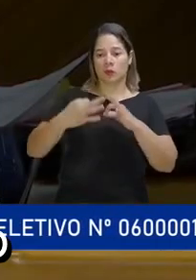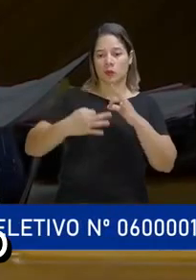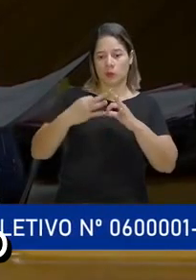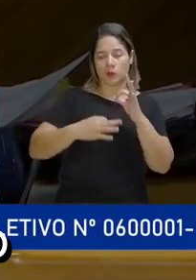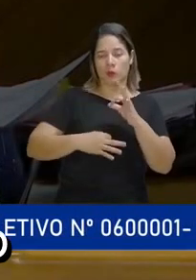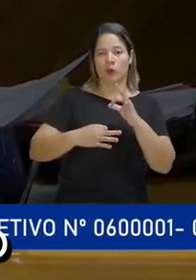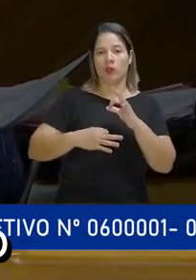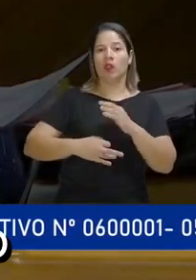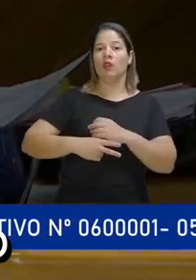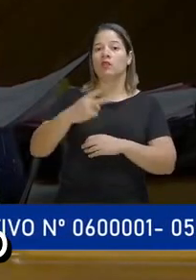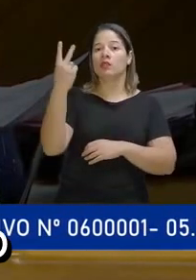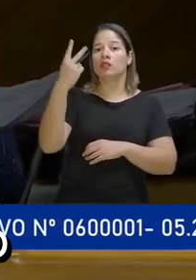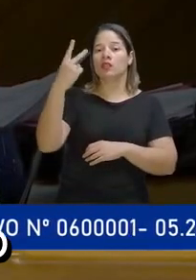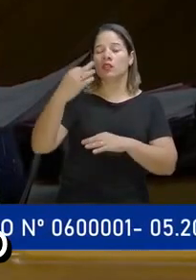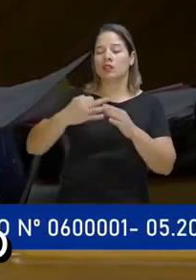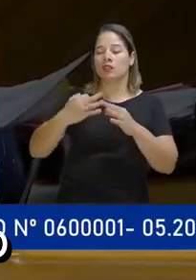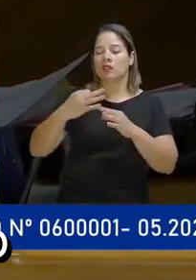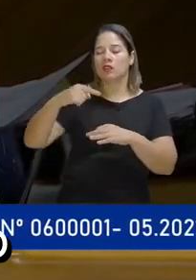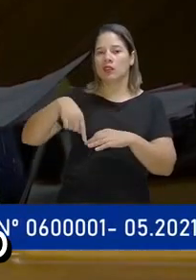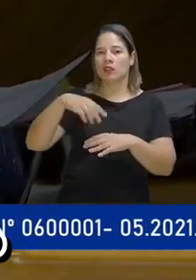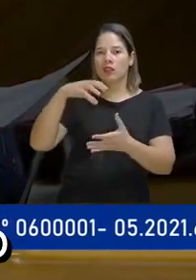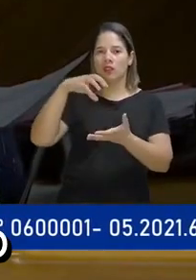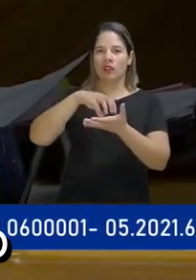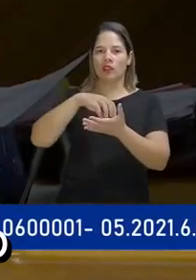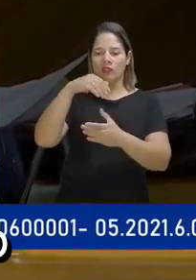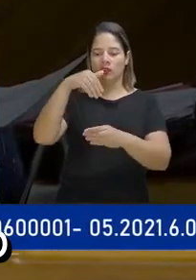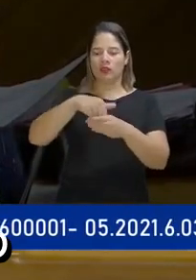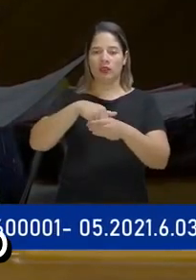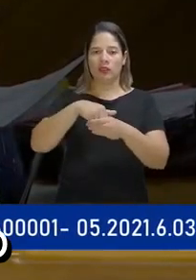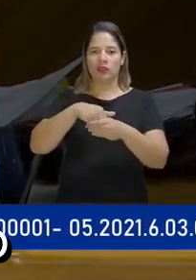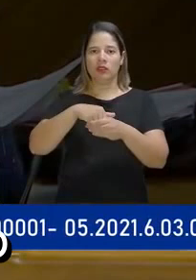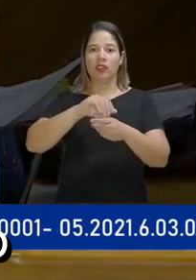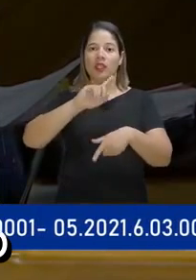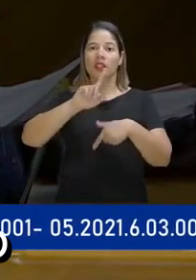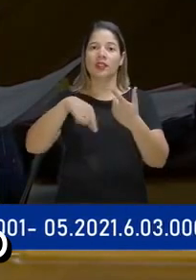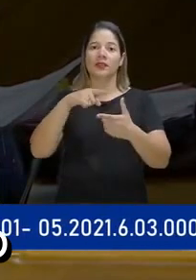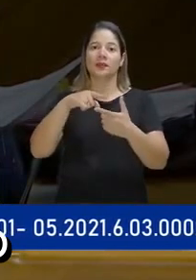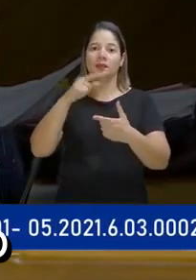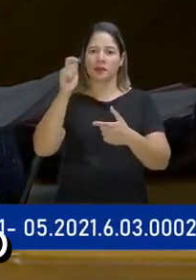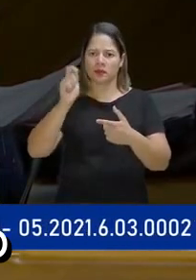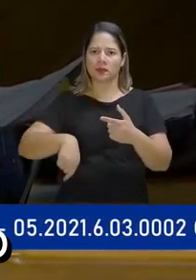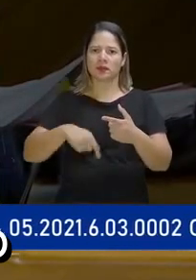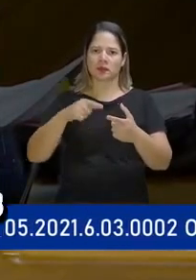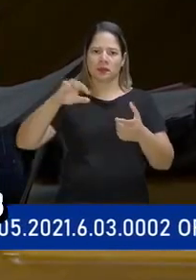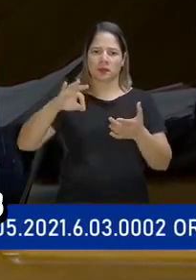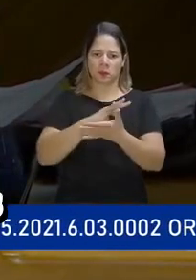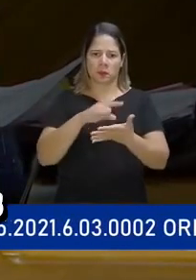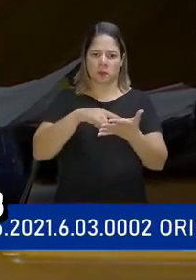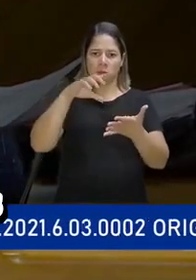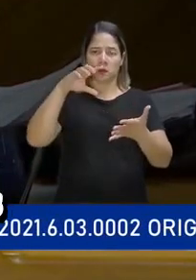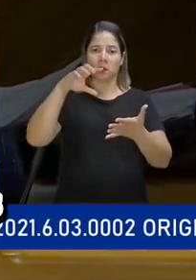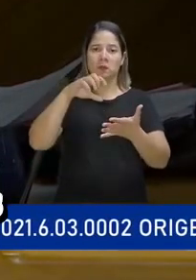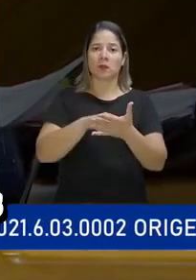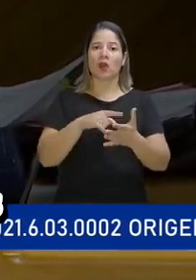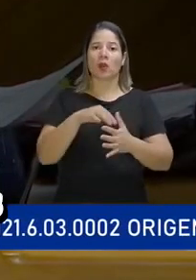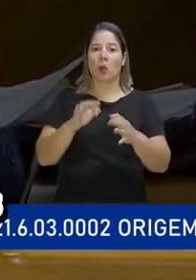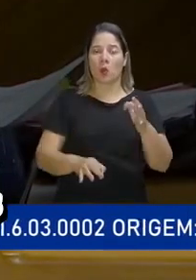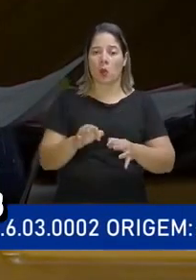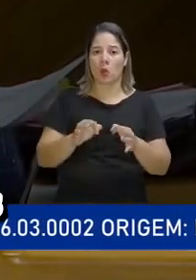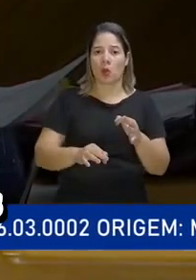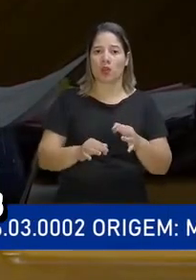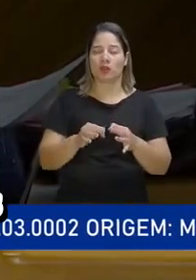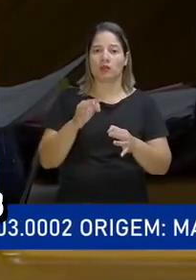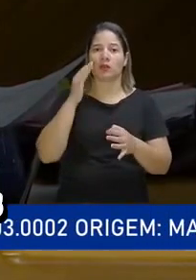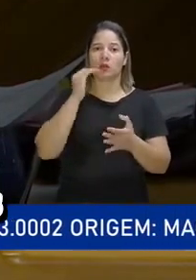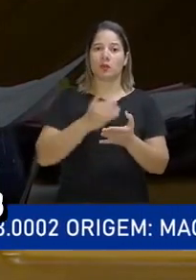da decisão, tal alegação não inviabiliza a execução imediata do acórdão mediante comunicação ao juízo com cópia das